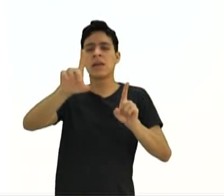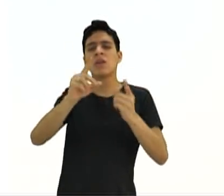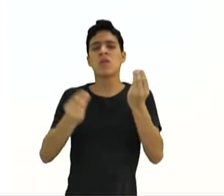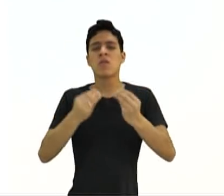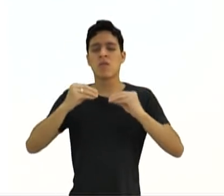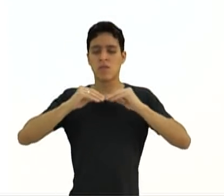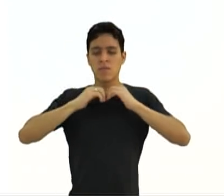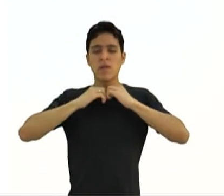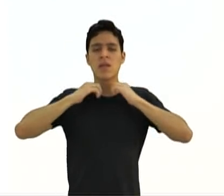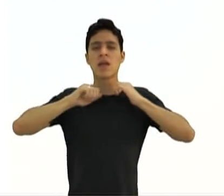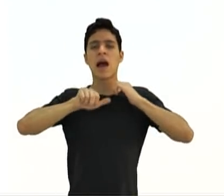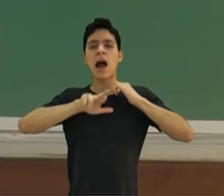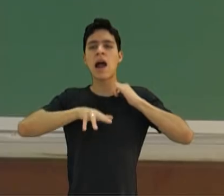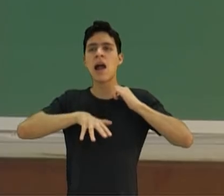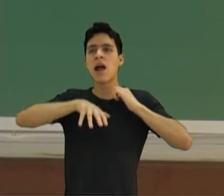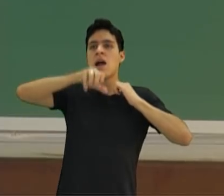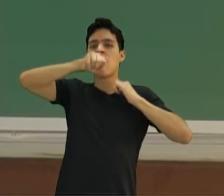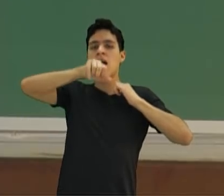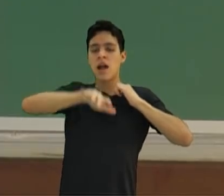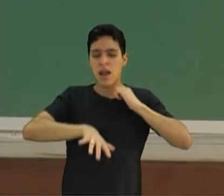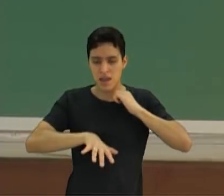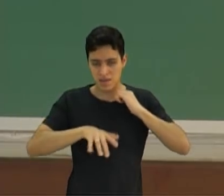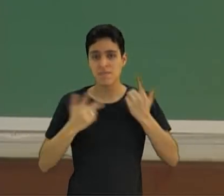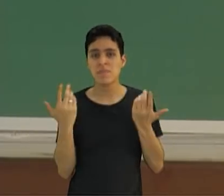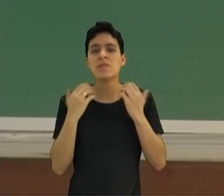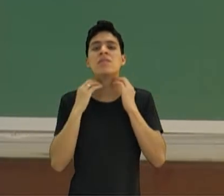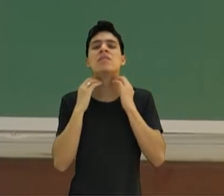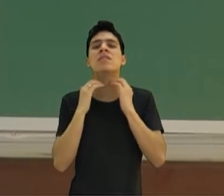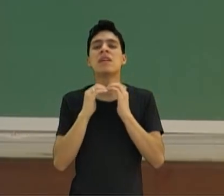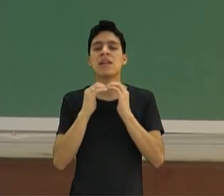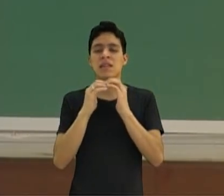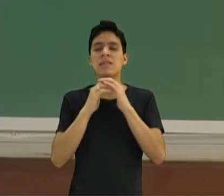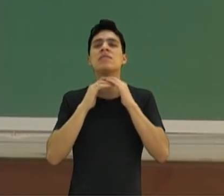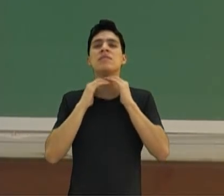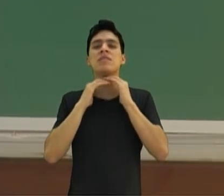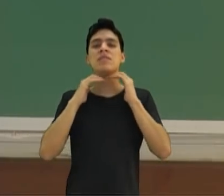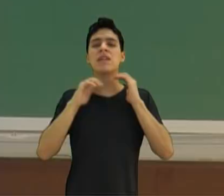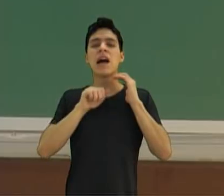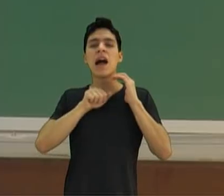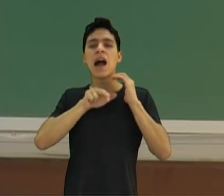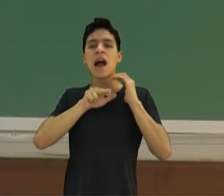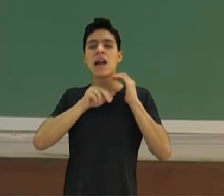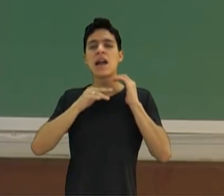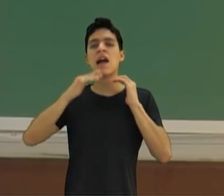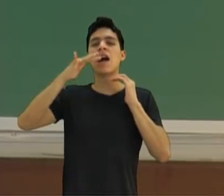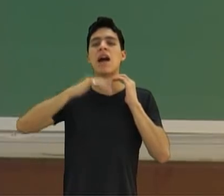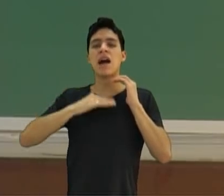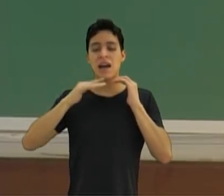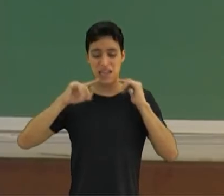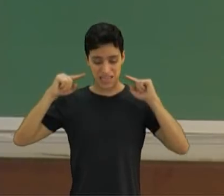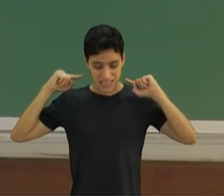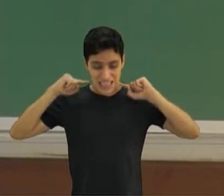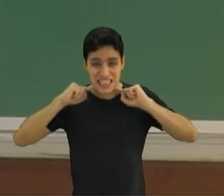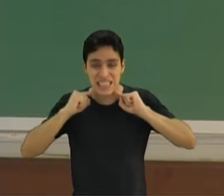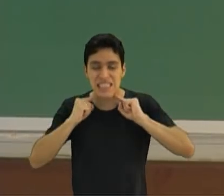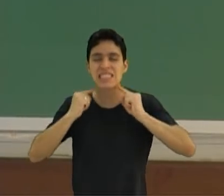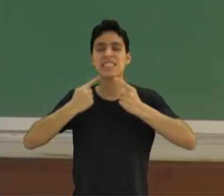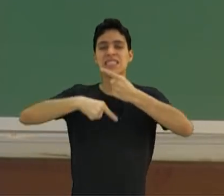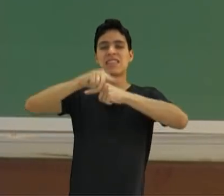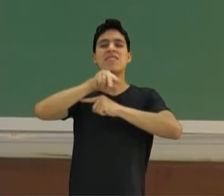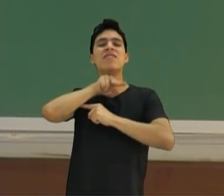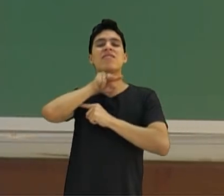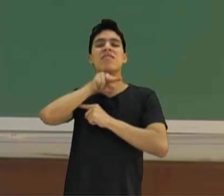ar por elas. Então, a passagem de ar pelas pregas vocais é o que produz a nossa voz. E o que é o